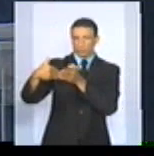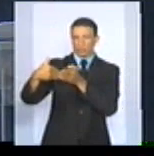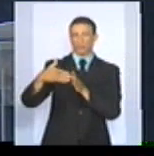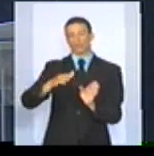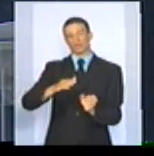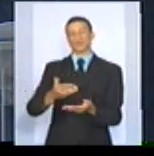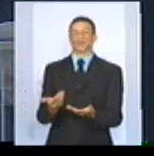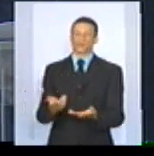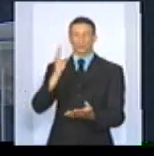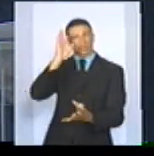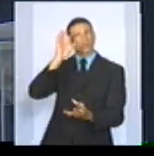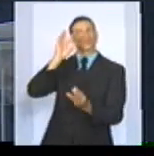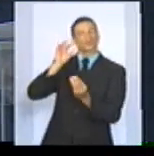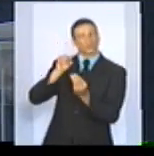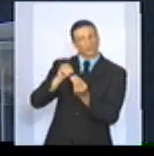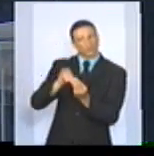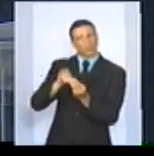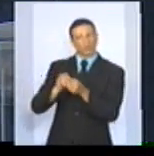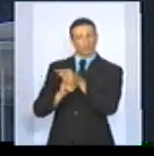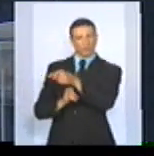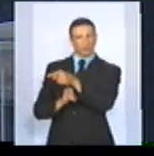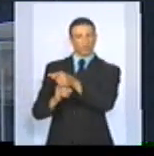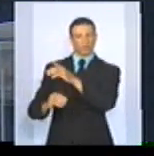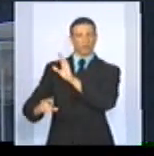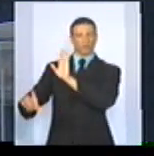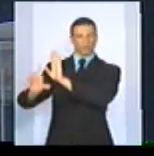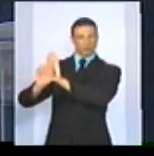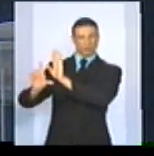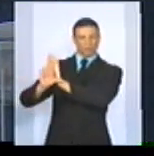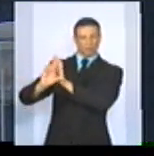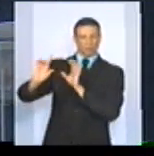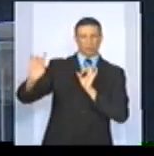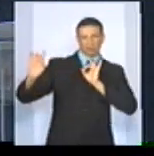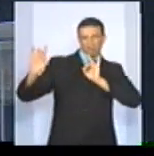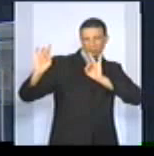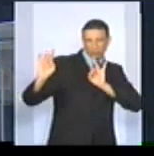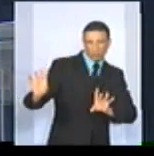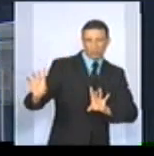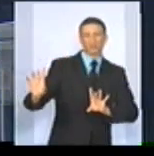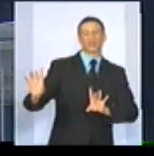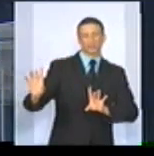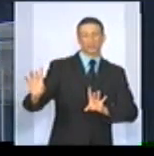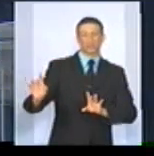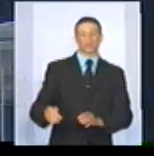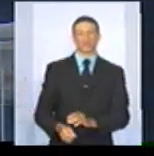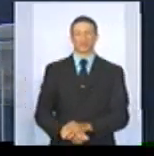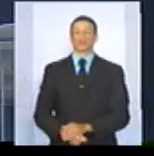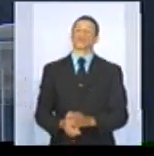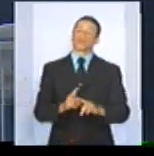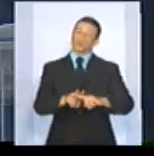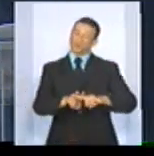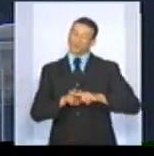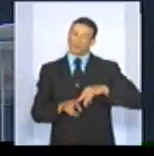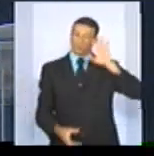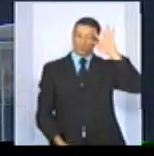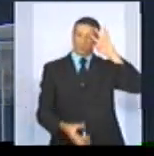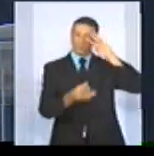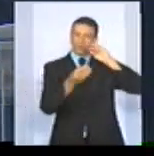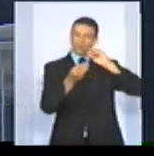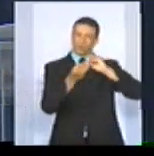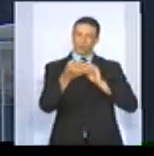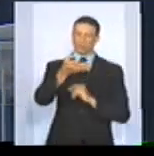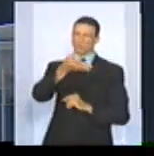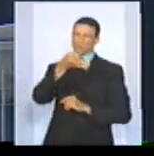Por isso, entendemos que a obrigação do legislador foi cumprir esse princípio constitucional. Por fim, chegamos ao nosso ponto de vista